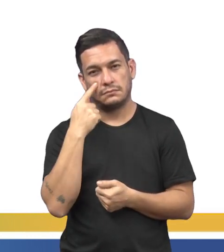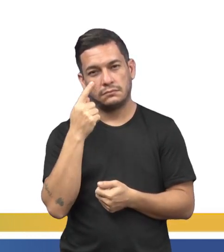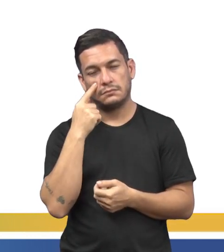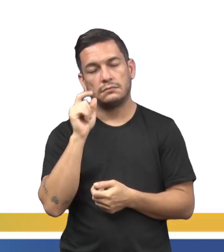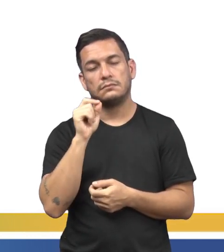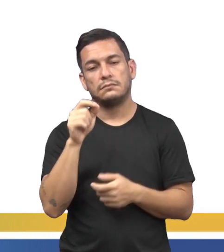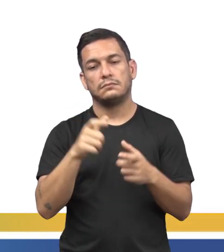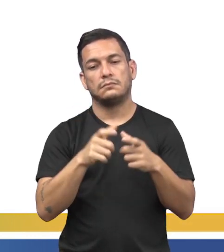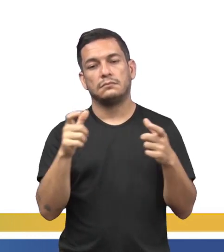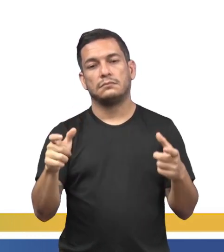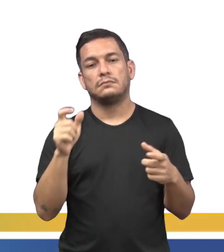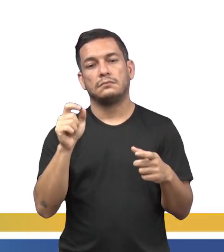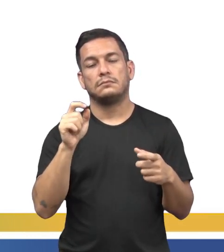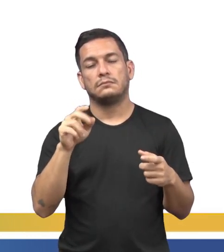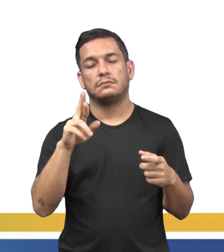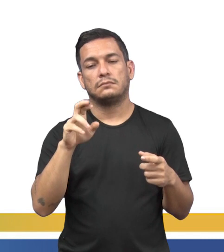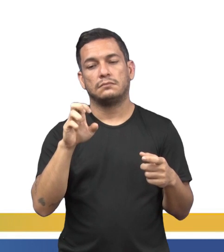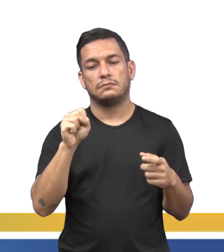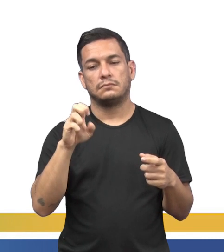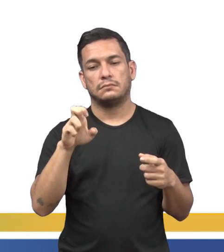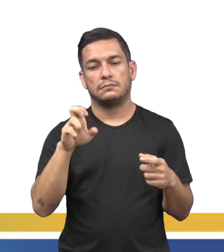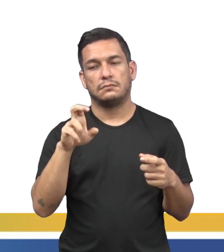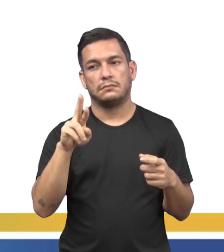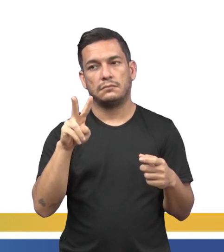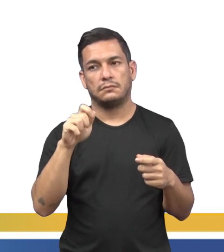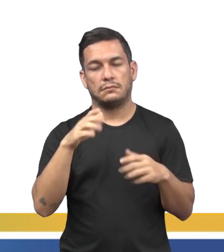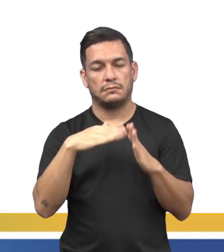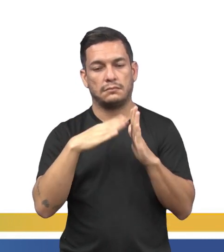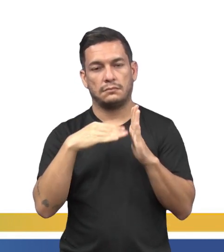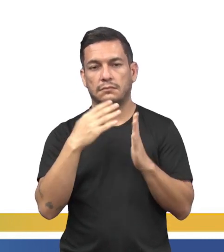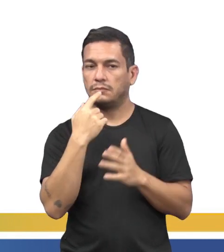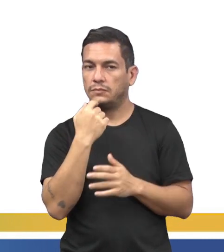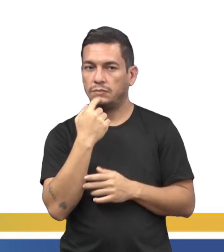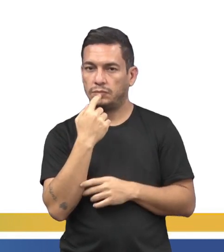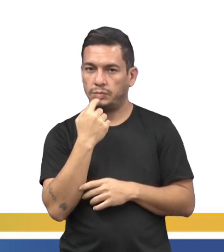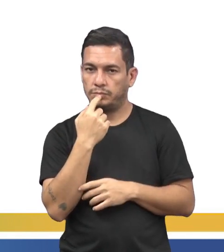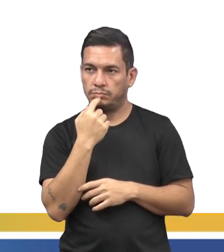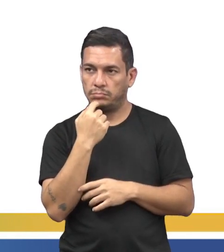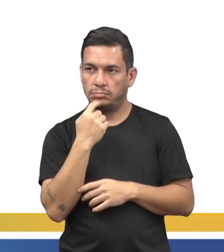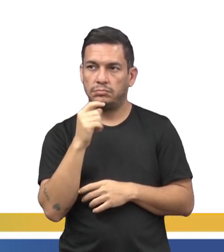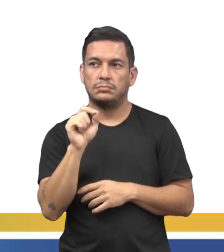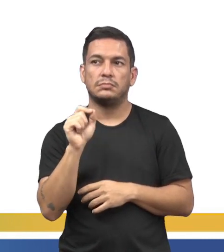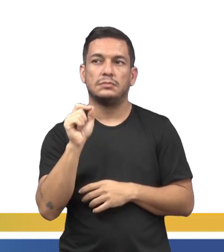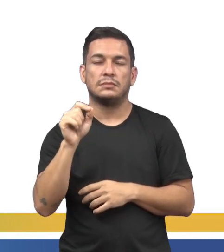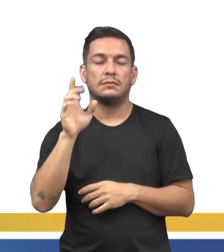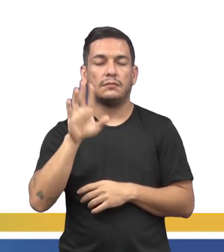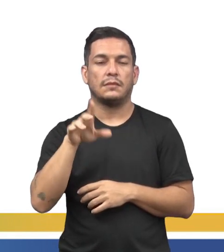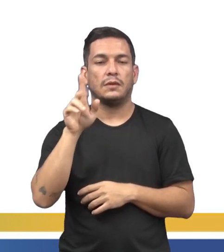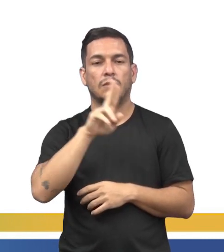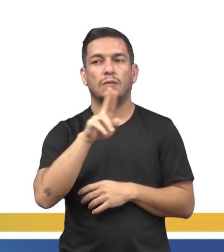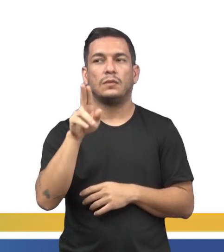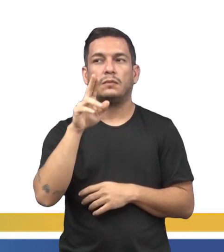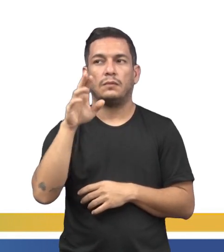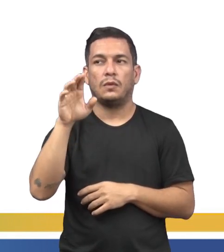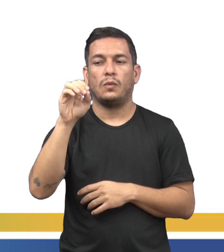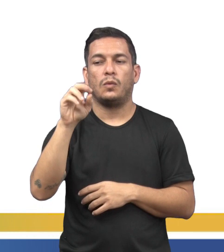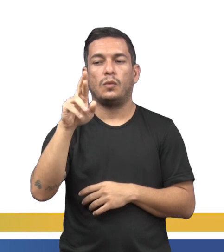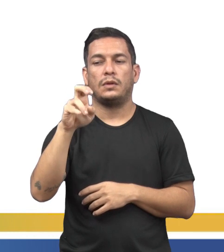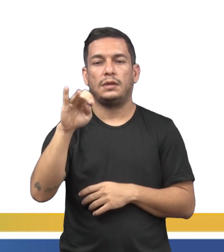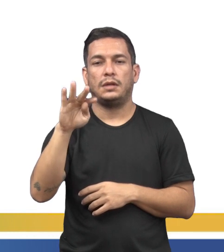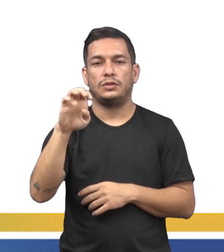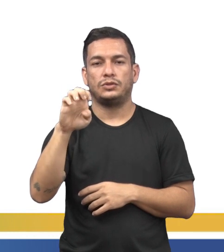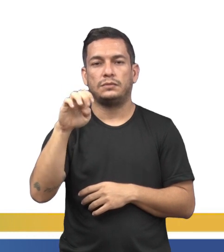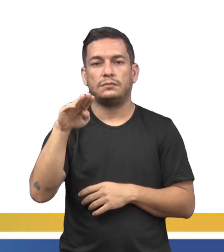vendo que a maior reserva de petróleo do mundo é onde está pintado de vermelho, que corresponde à região hoje chamada de Oriente